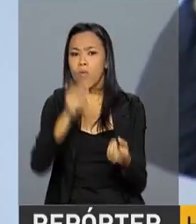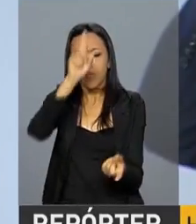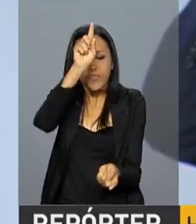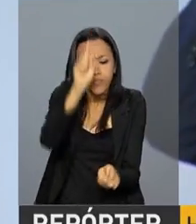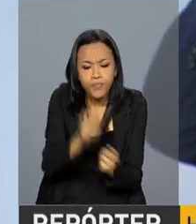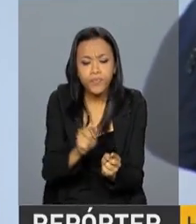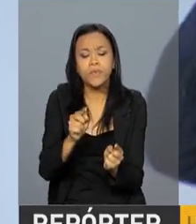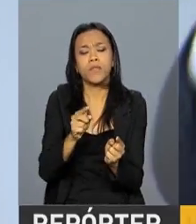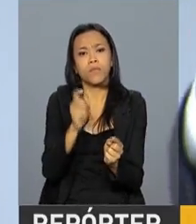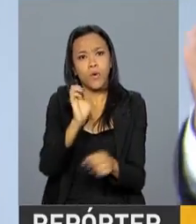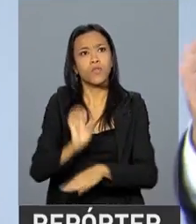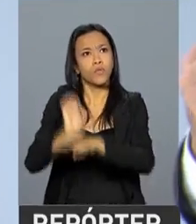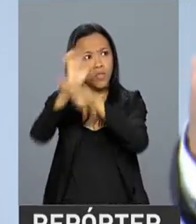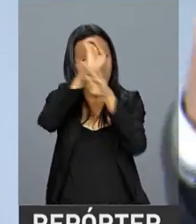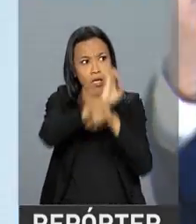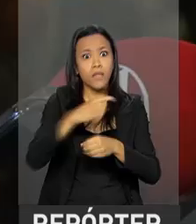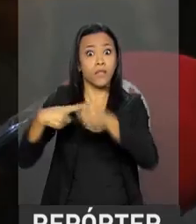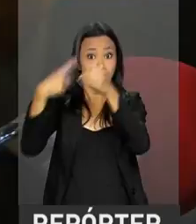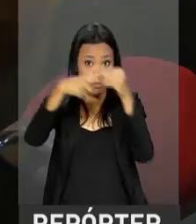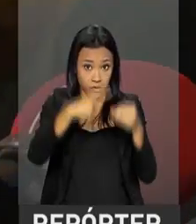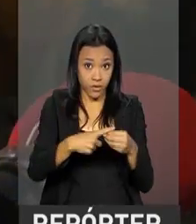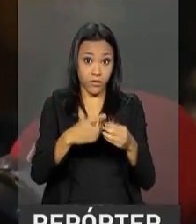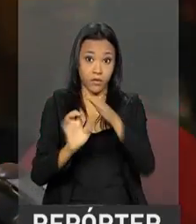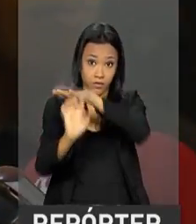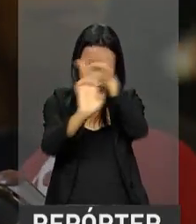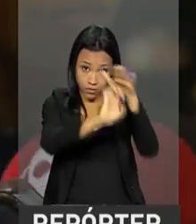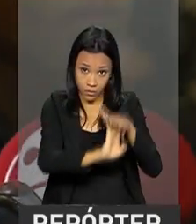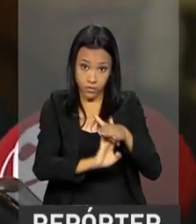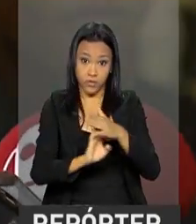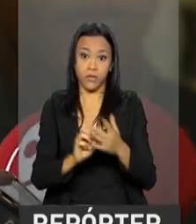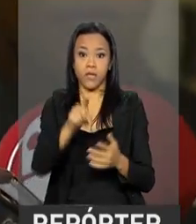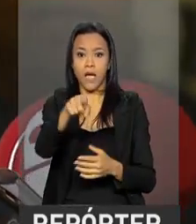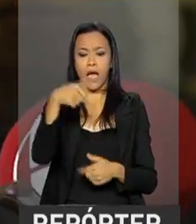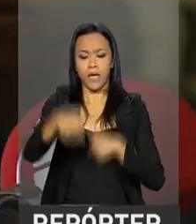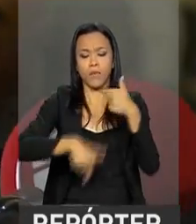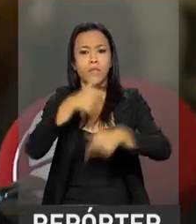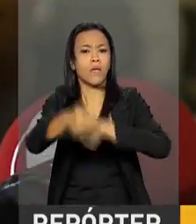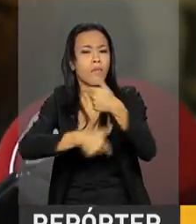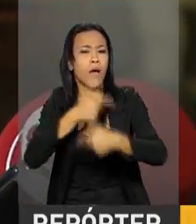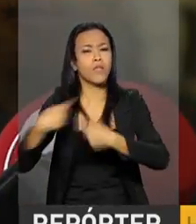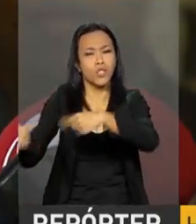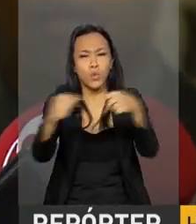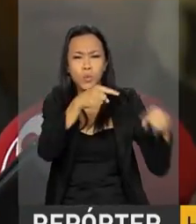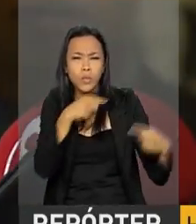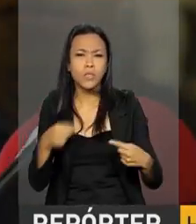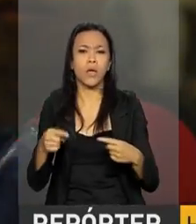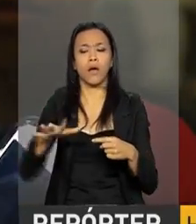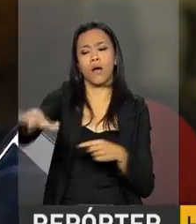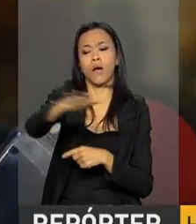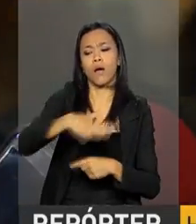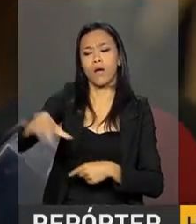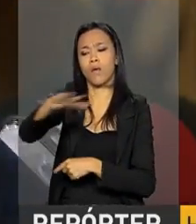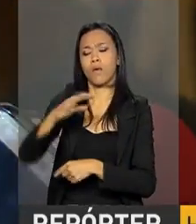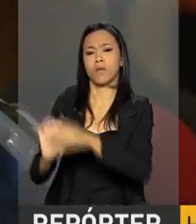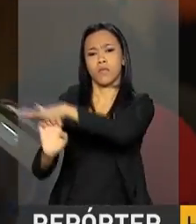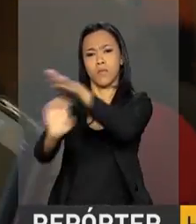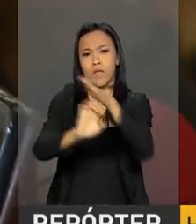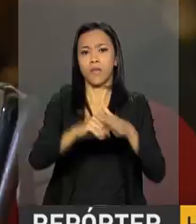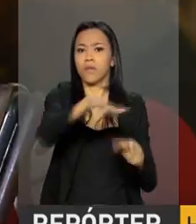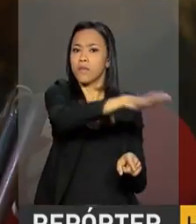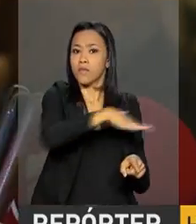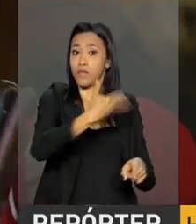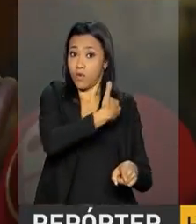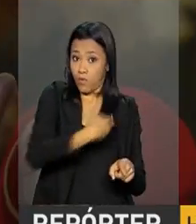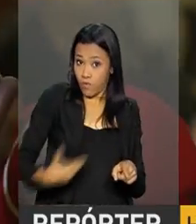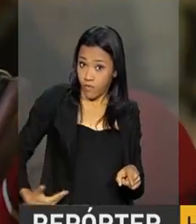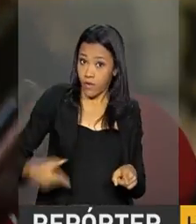podem gerar no Estado e nas empresas. Aqui é um trabalho exatamente de discussão entre o setor público e o setor privado, visando